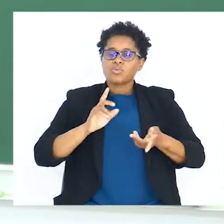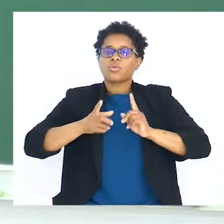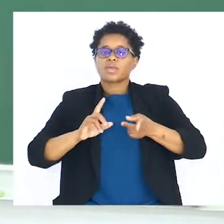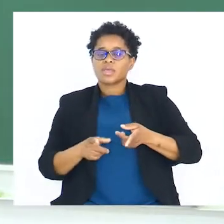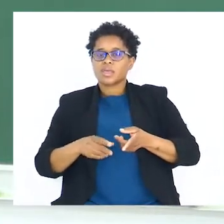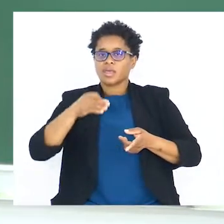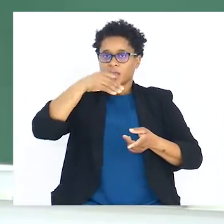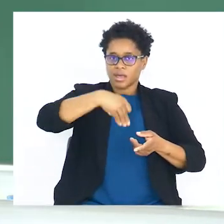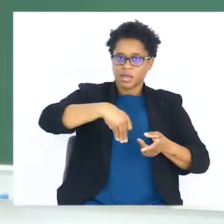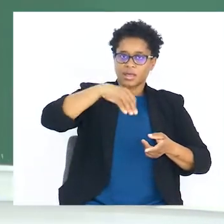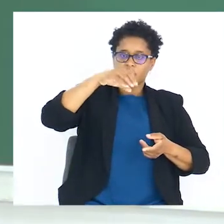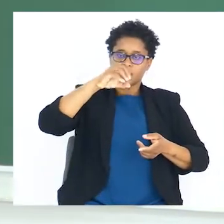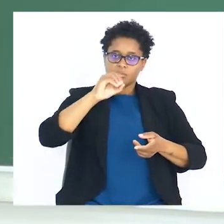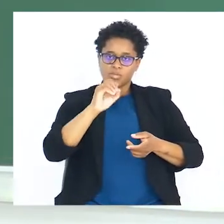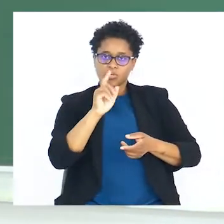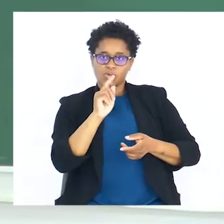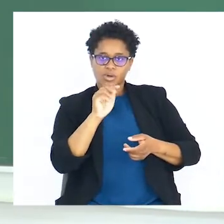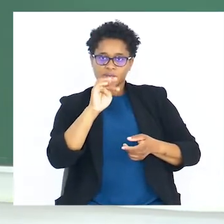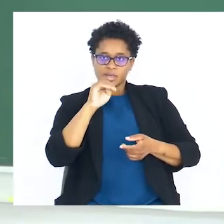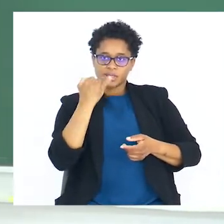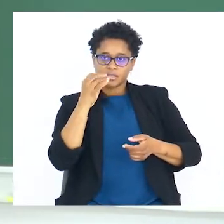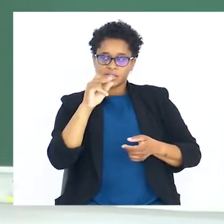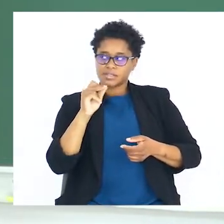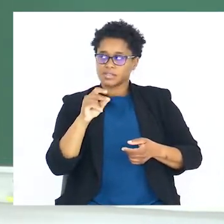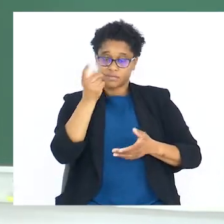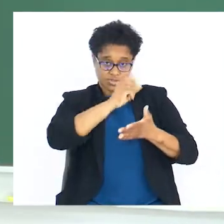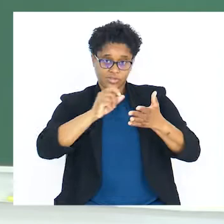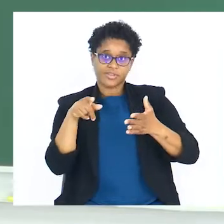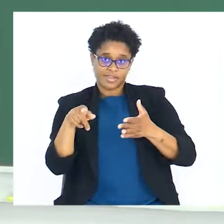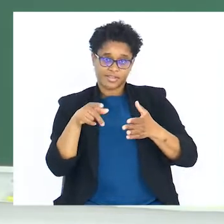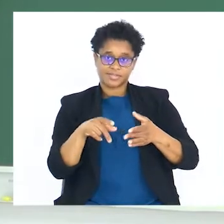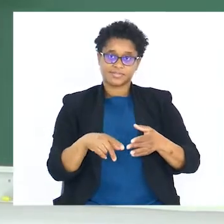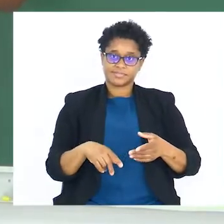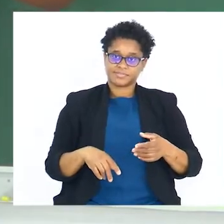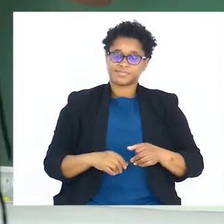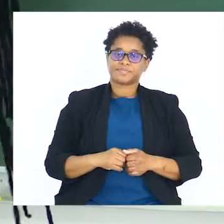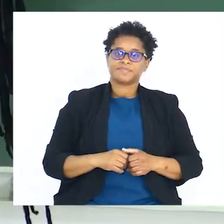Enquanto que a poesia, por aqui,